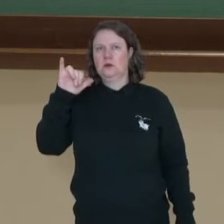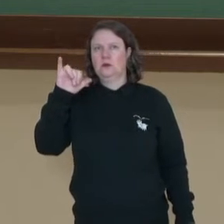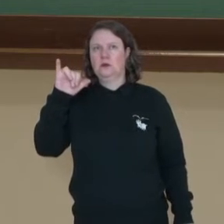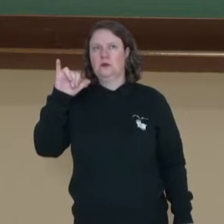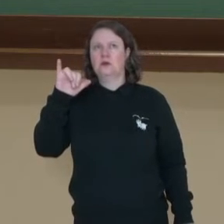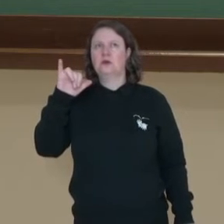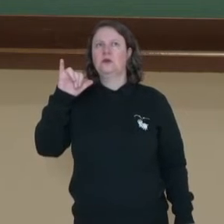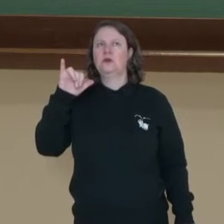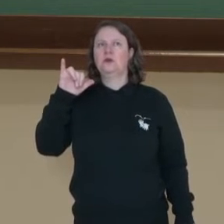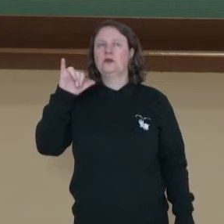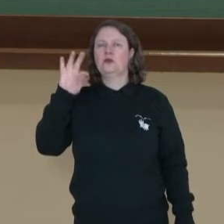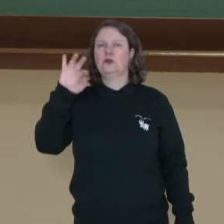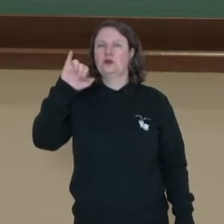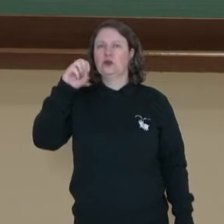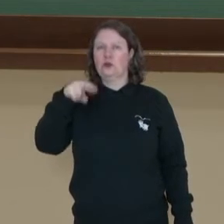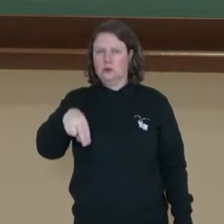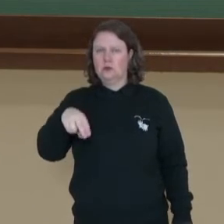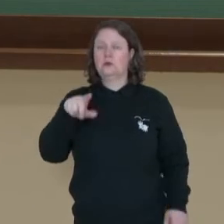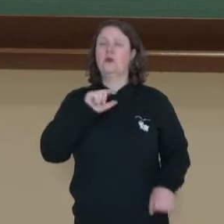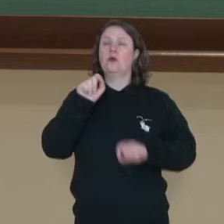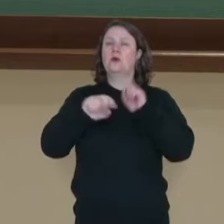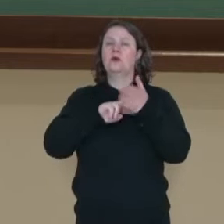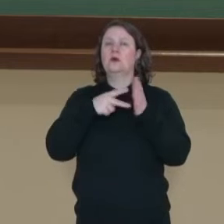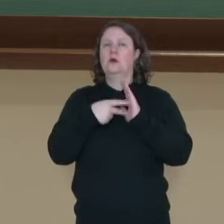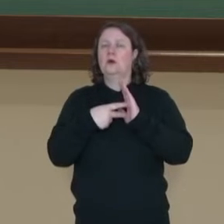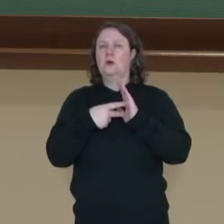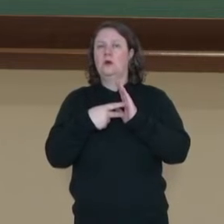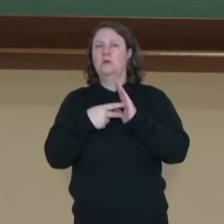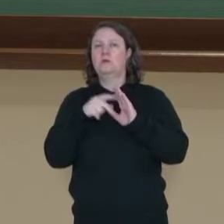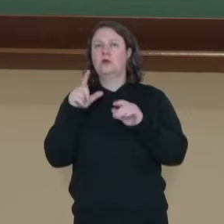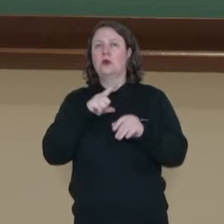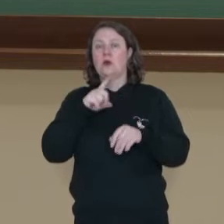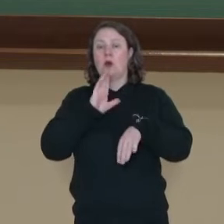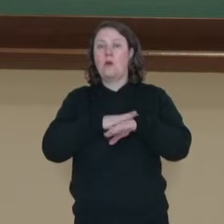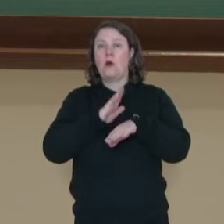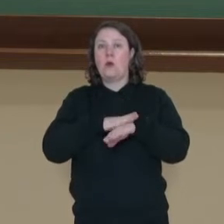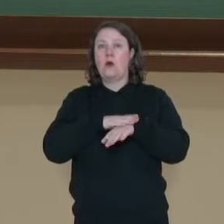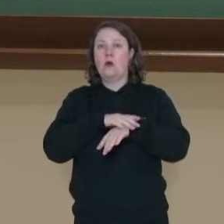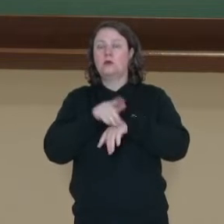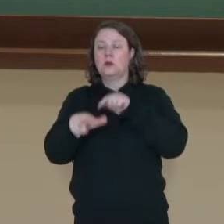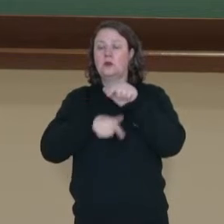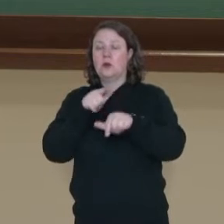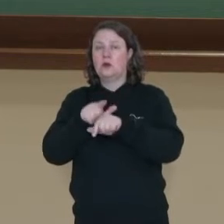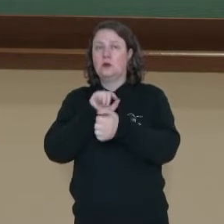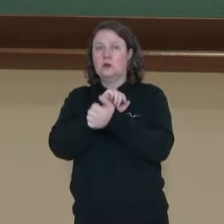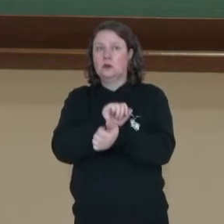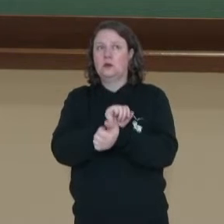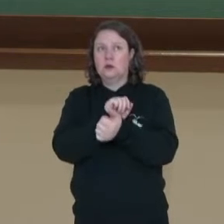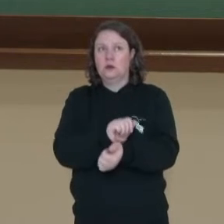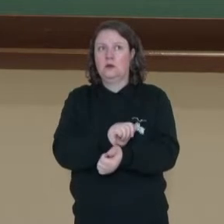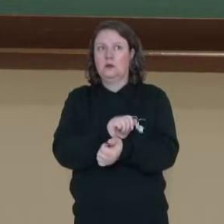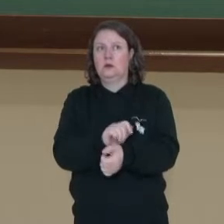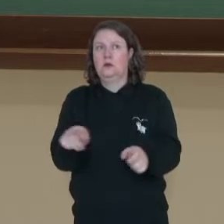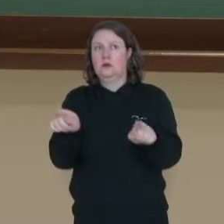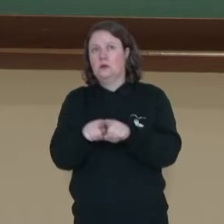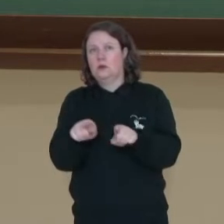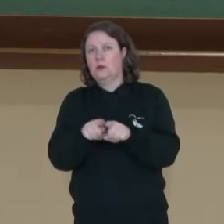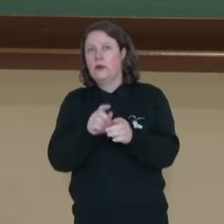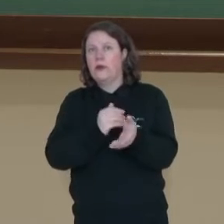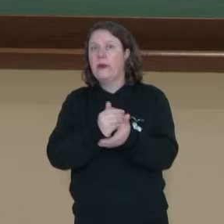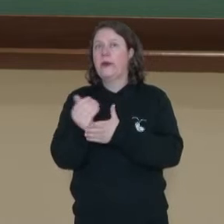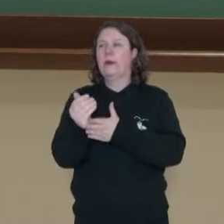geralmente monocultoras e a utilização da mão de obra escrava. Nesse momento, a gente também começa a